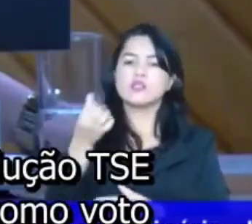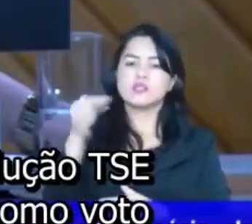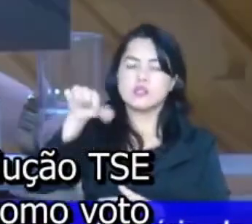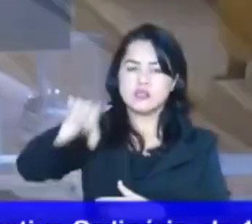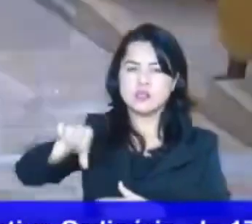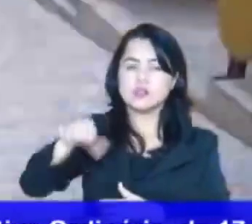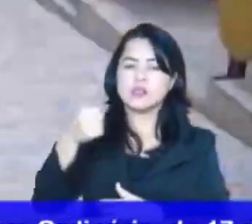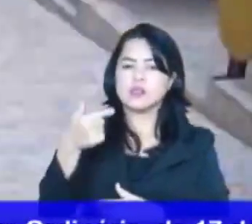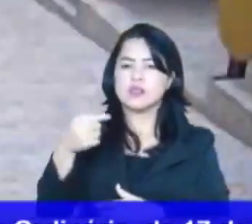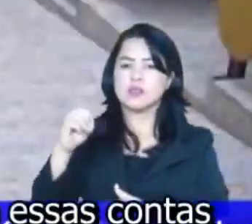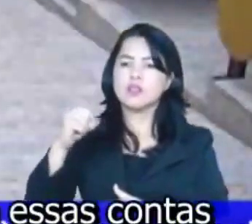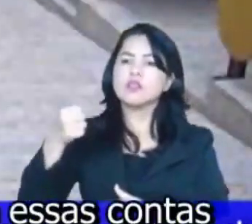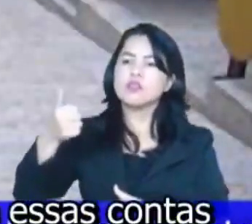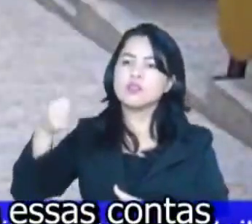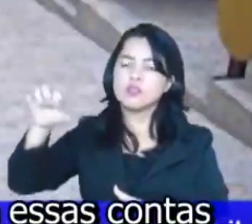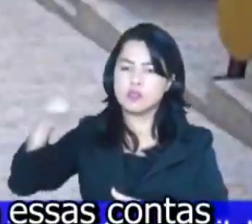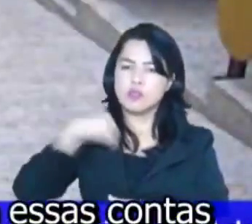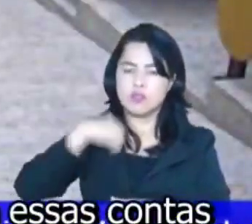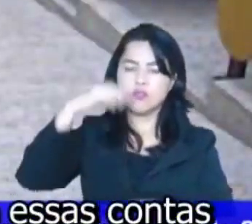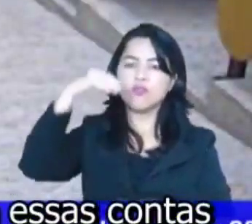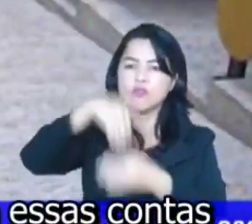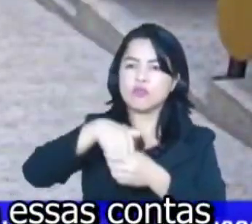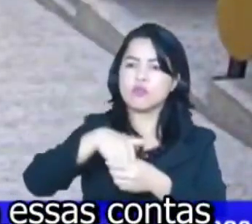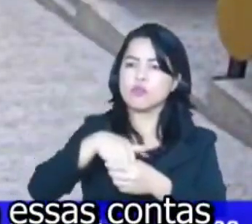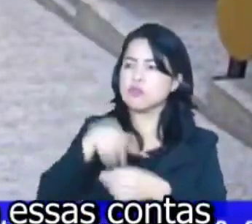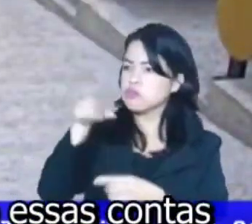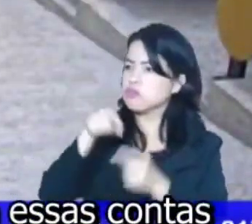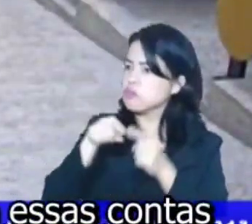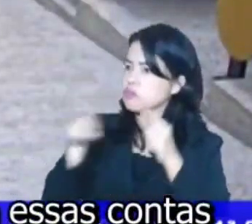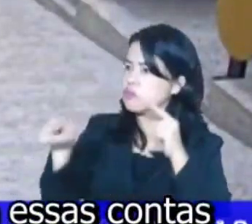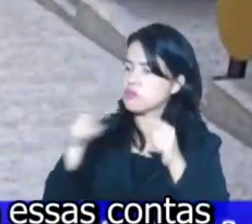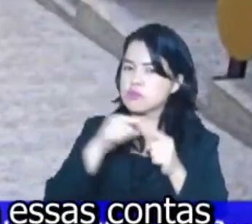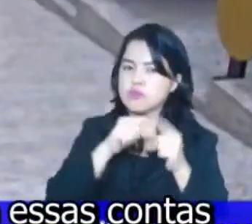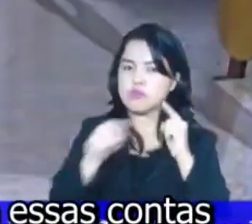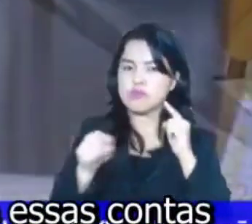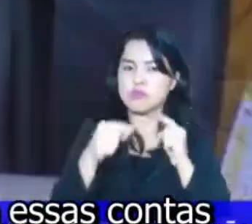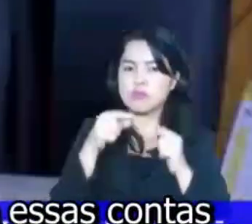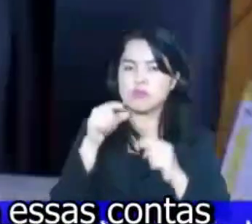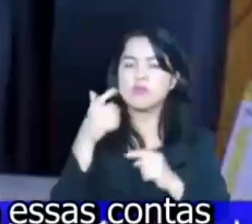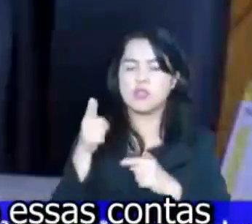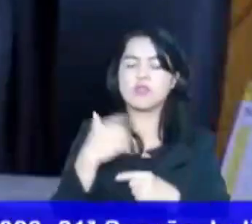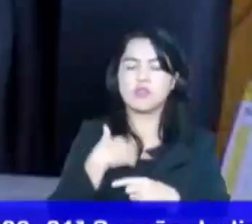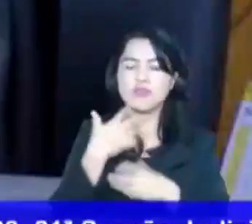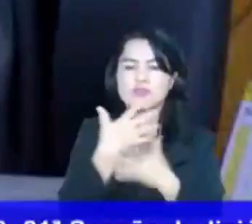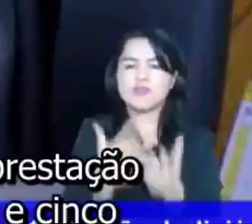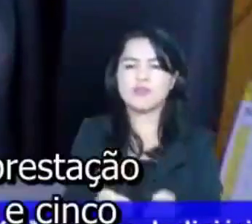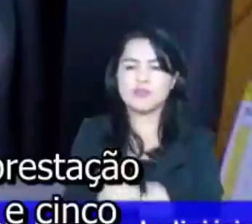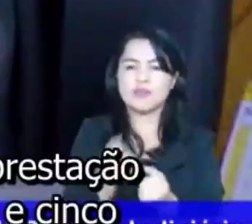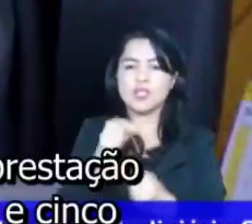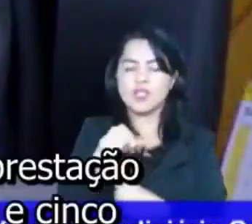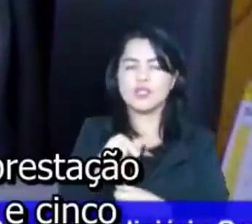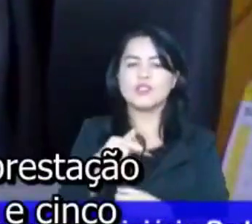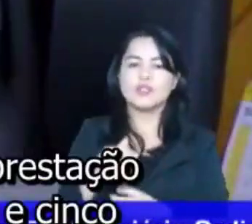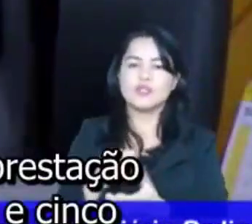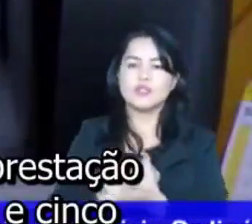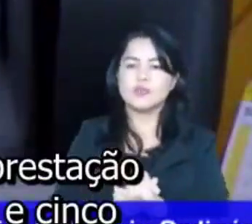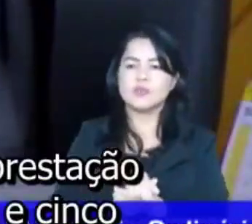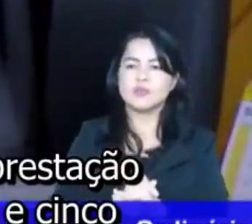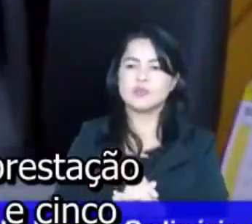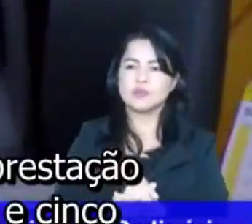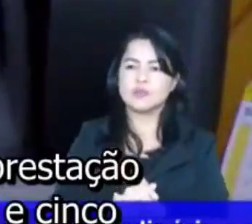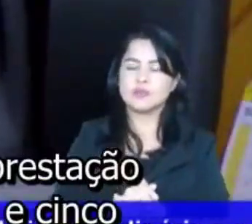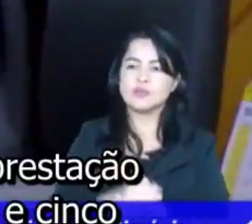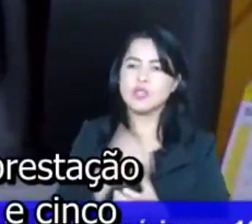23.607/2019. É como voto. Imagem Alguma ampla do plenário. divergência? Não havendo, declaro aprovada também essas desembargador contas com João ressalvas. Lages. Vamos ao item